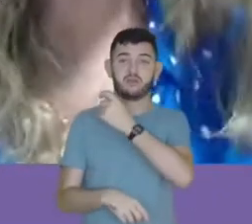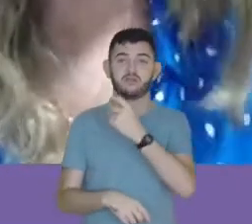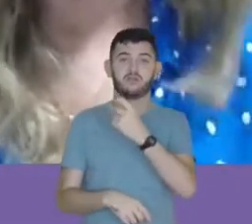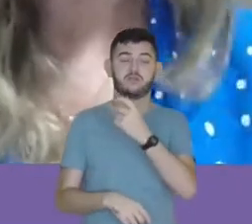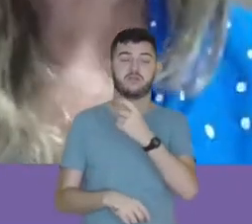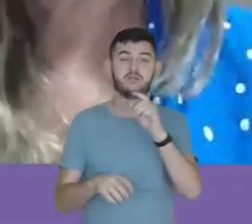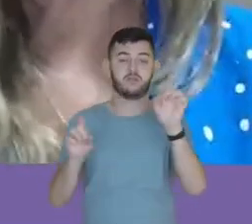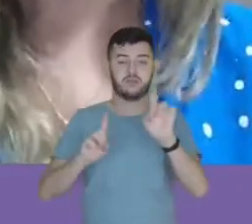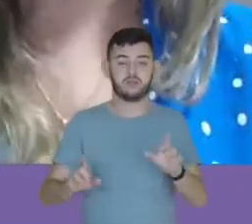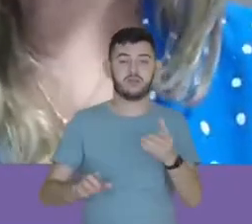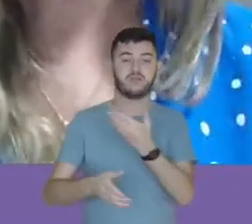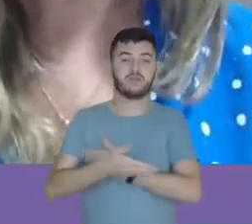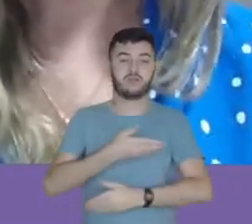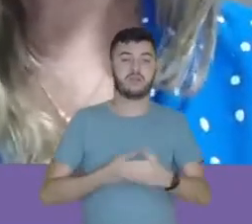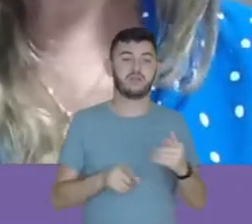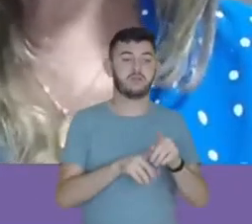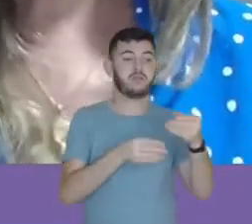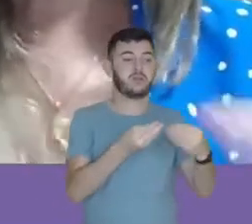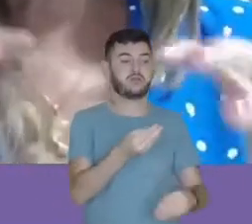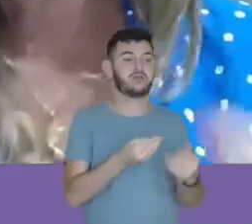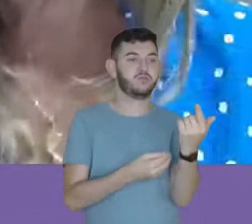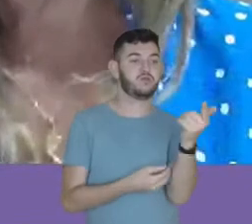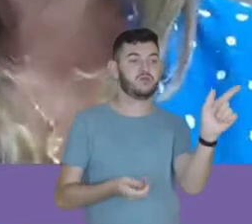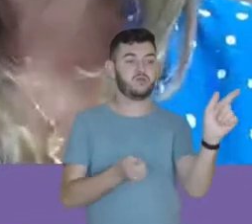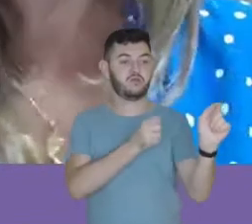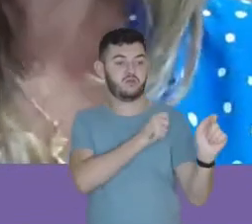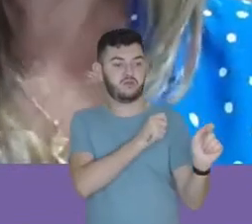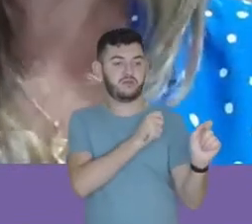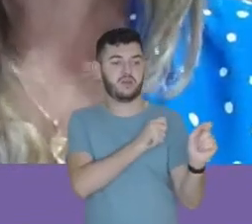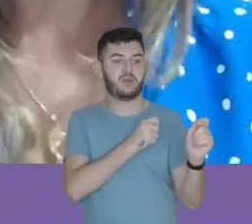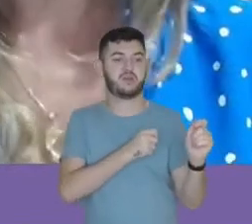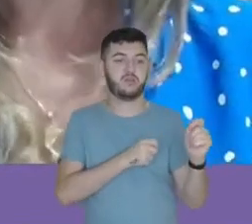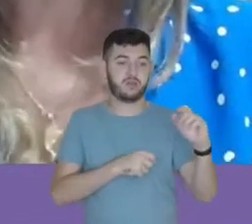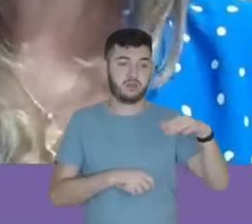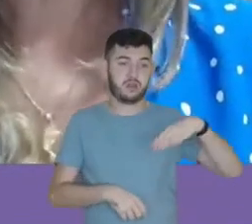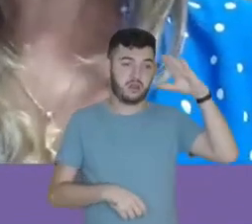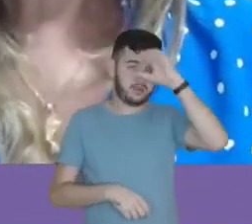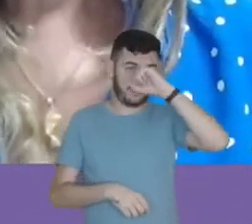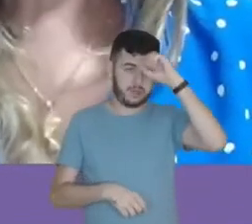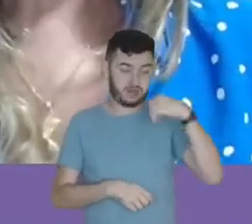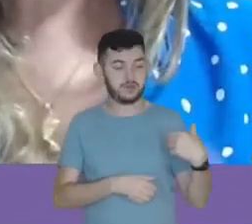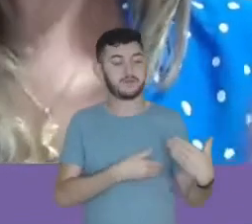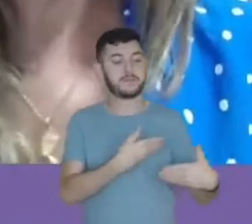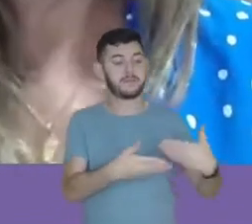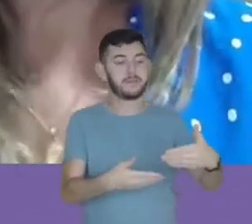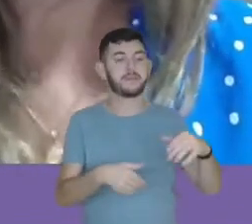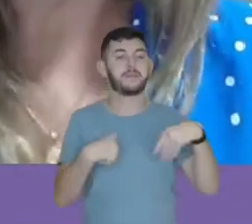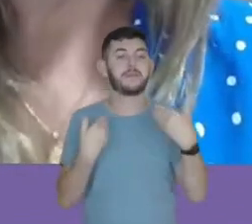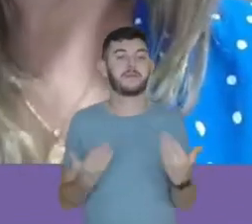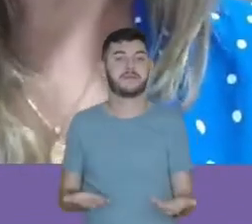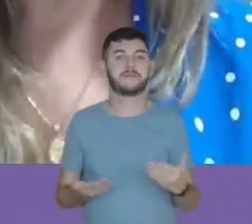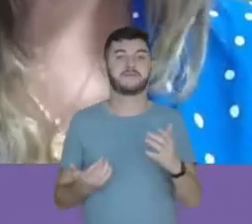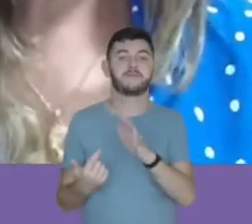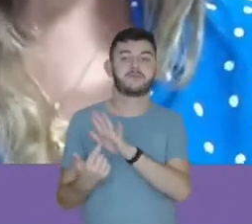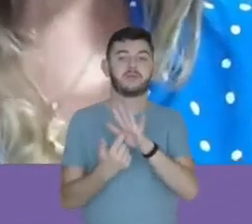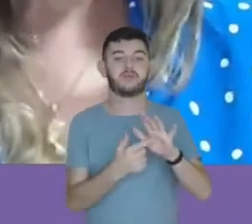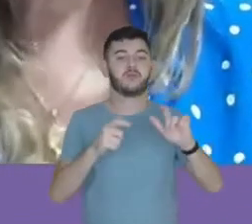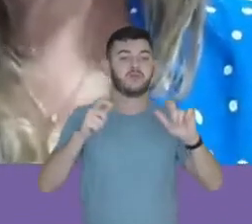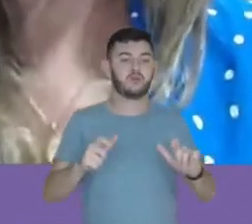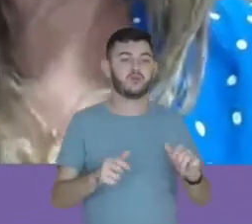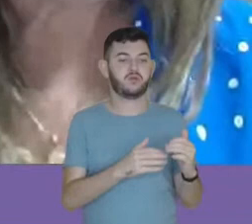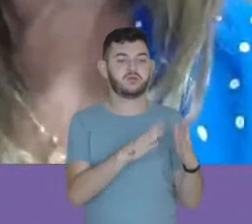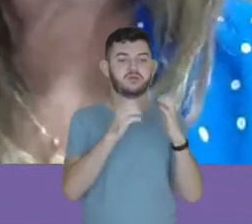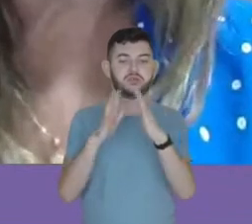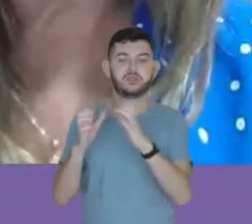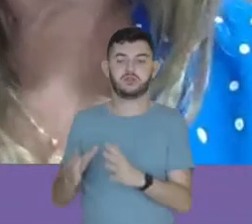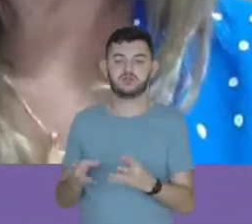podem atrasar a aprendizagem dos demais. Então, acho que esse é um exemplo contundente para nos mostrar onde está o desmonte,